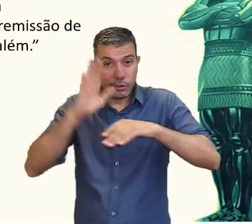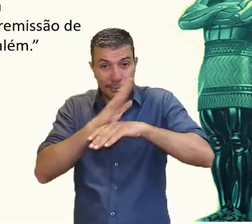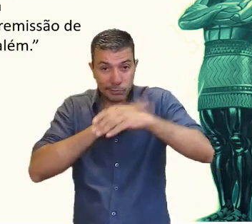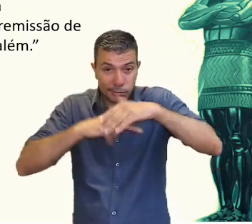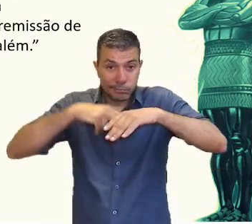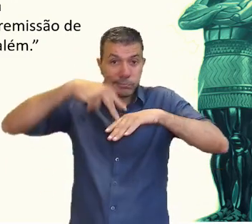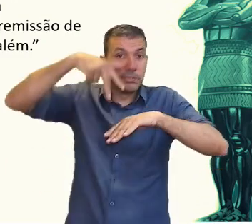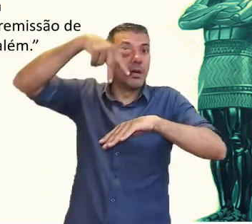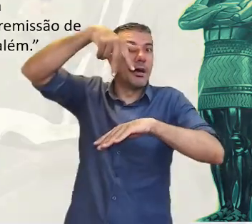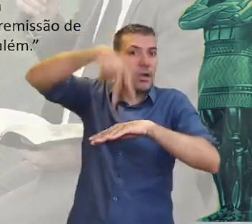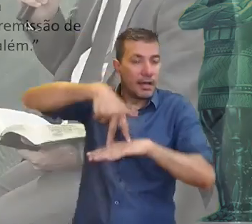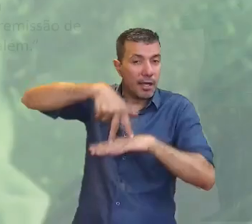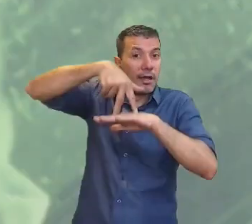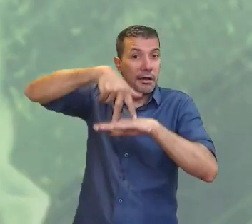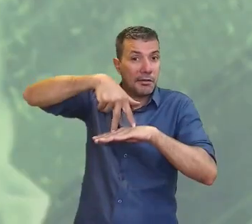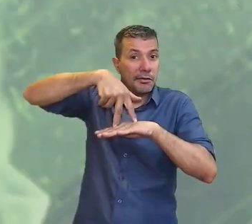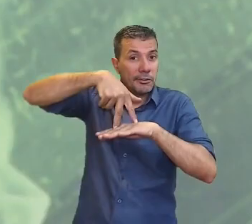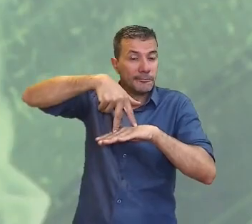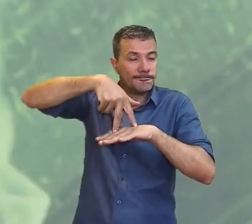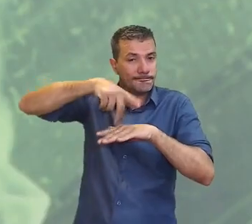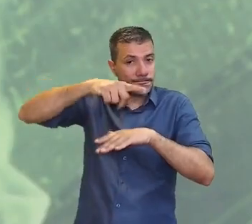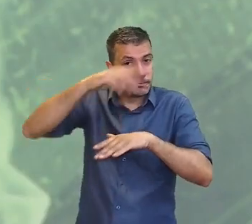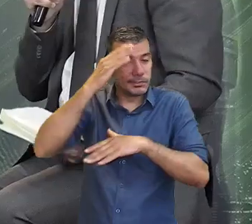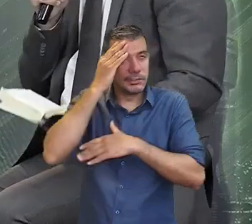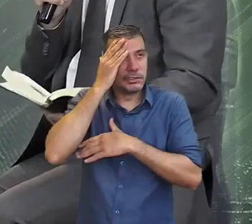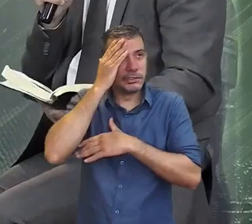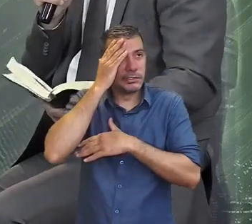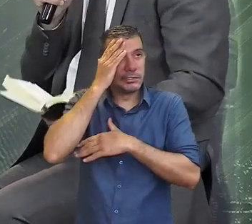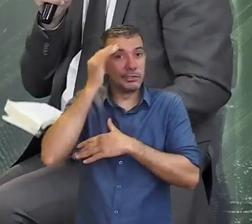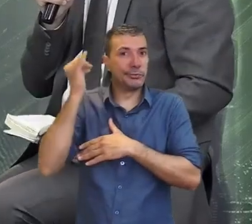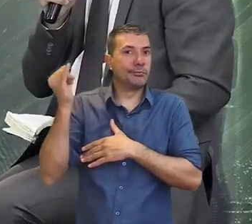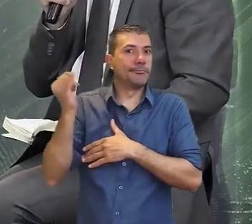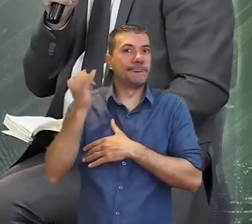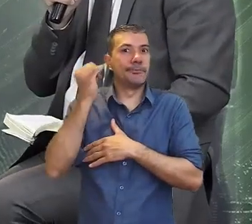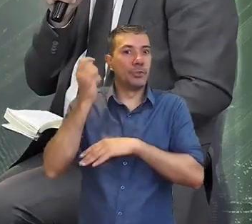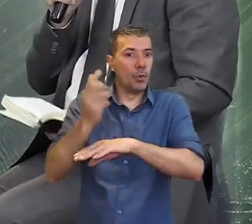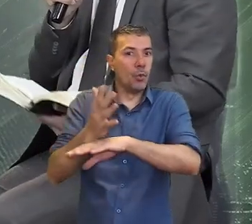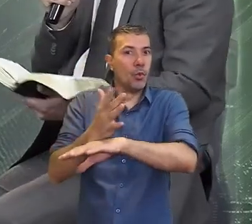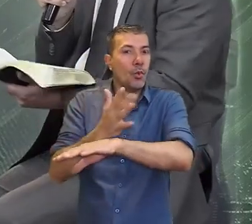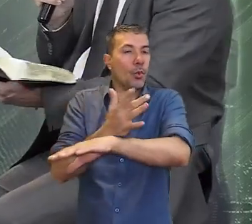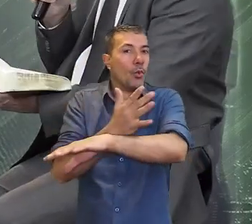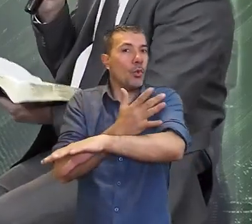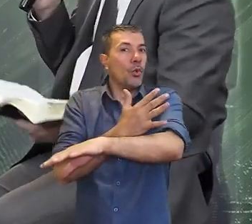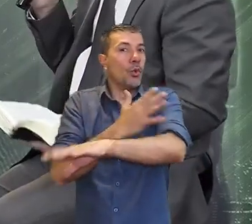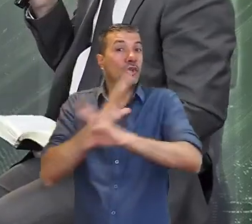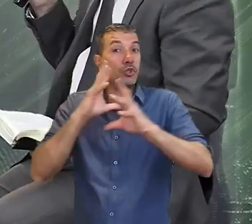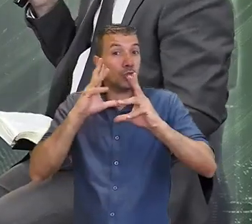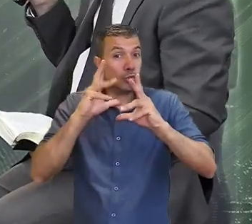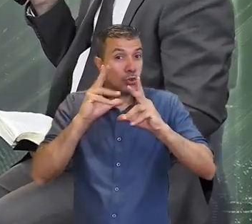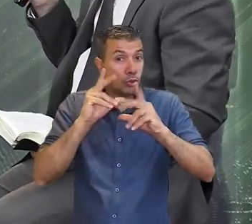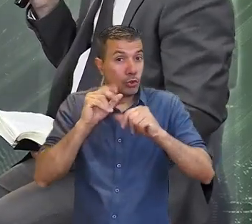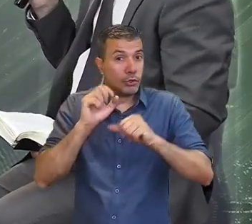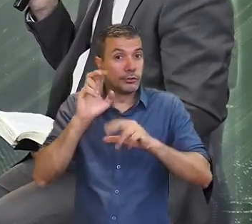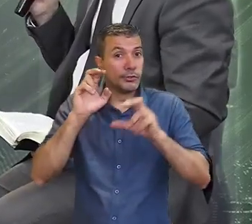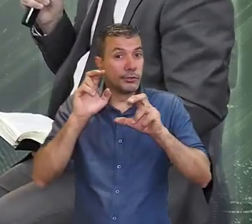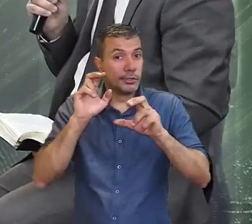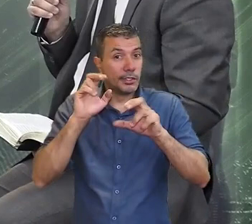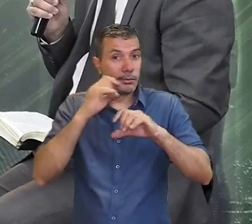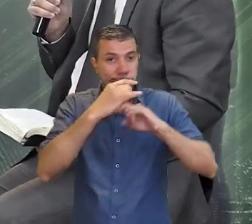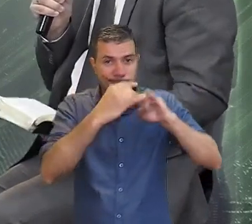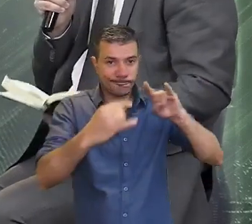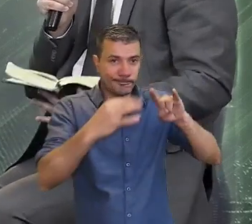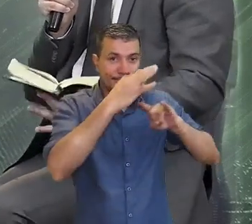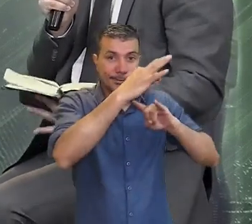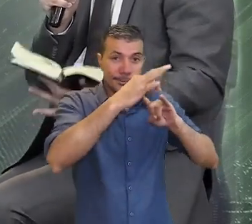terceiro dia. Amém. Sabe, pastor, essa é uma das partes mais emocionantes de todo o tema do